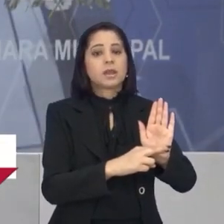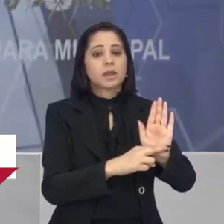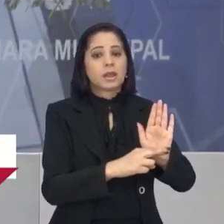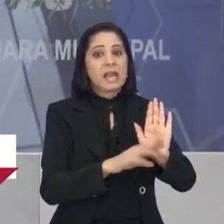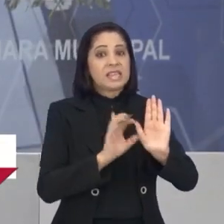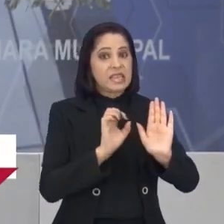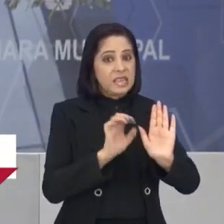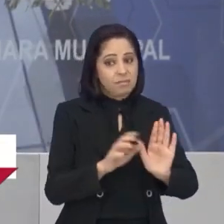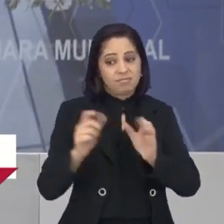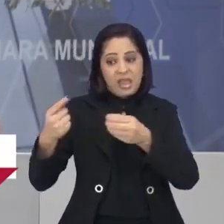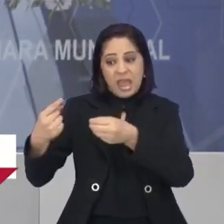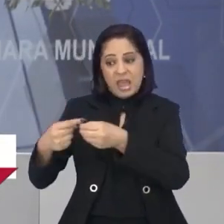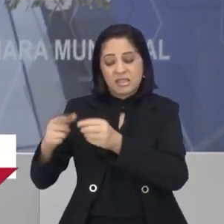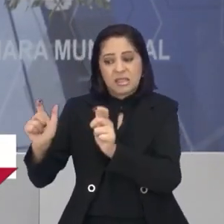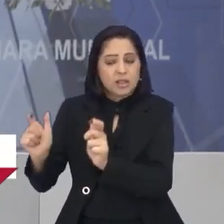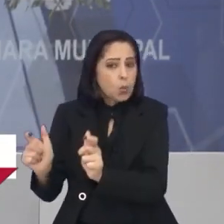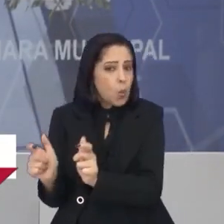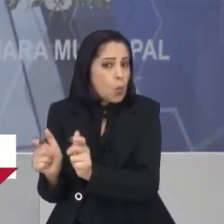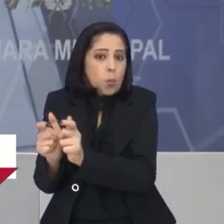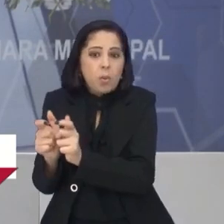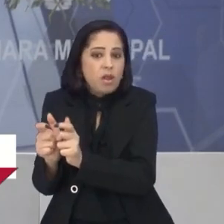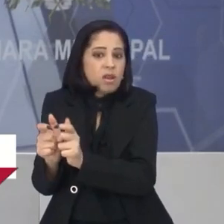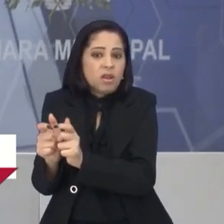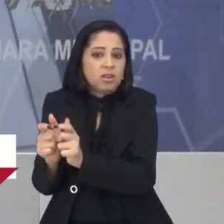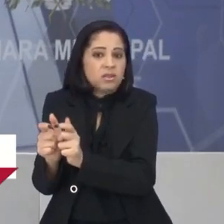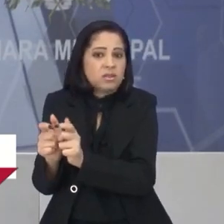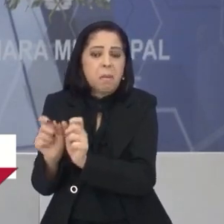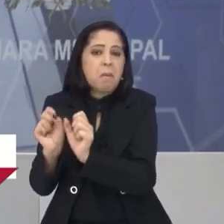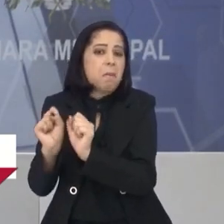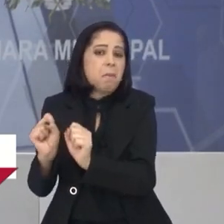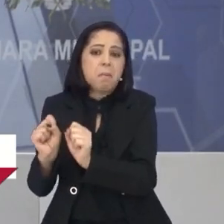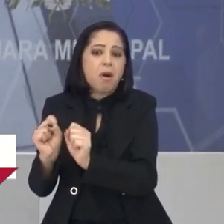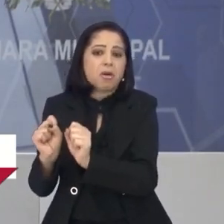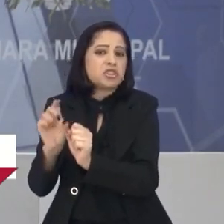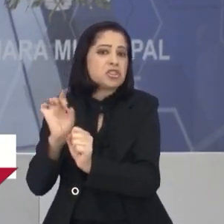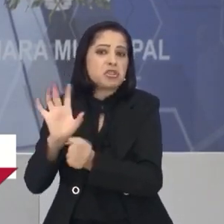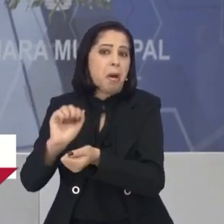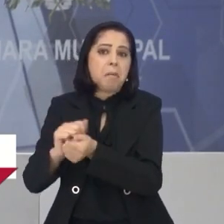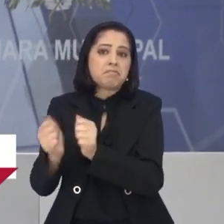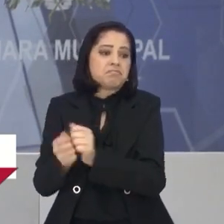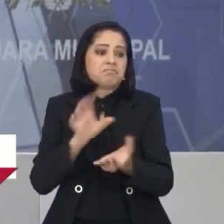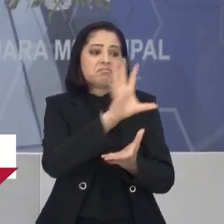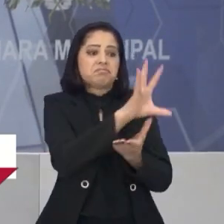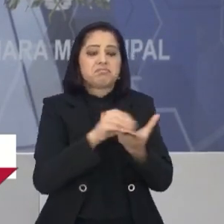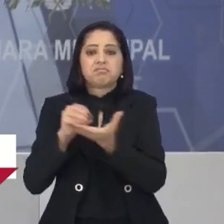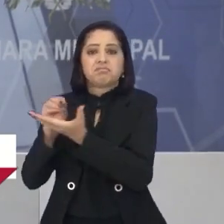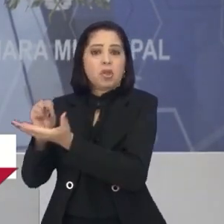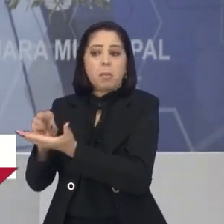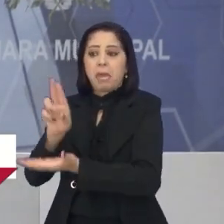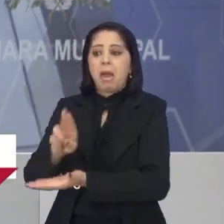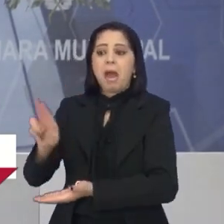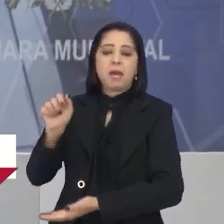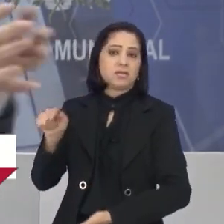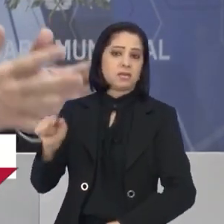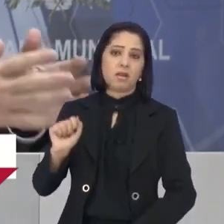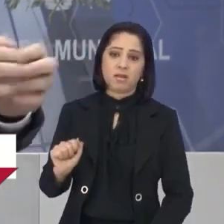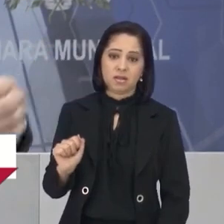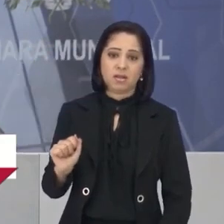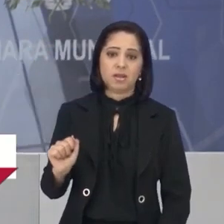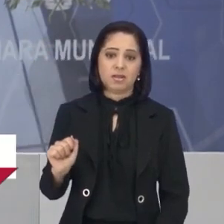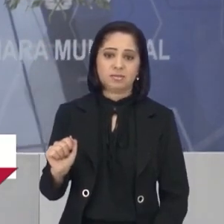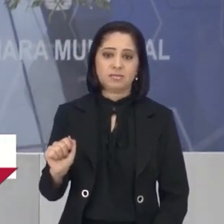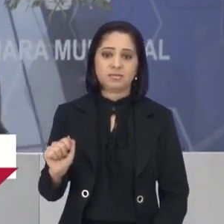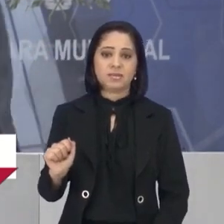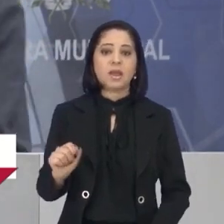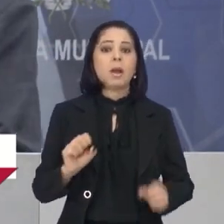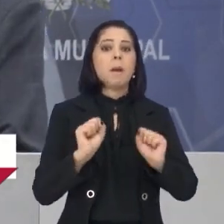menor eh estrutura administrativa pode perfeitamente aderir pode aderir a regulamentação de São José